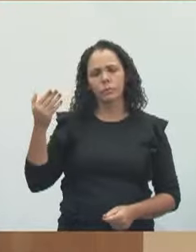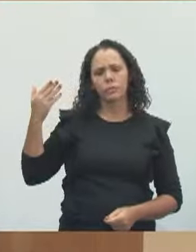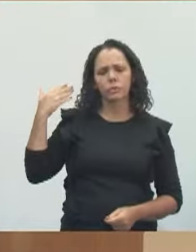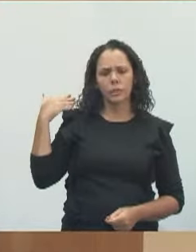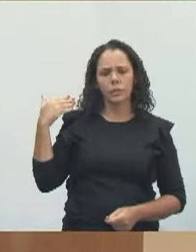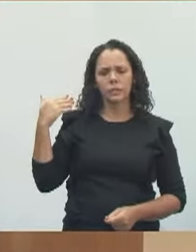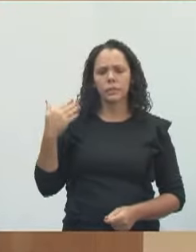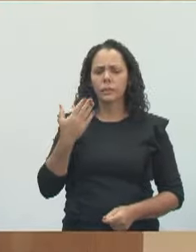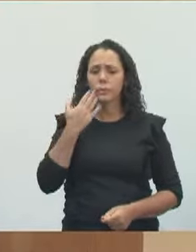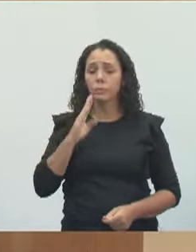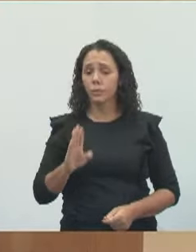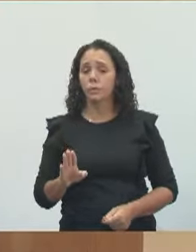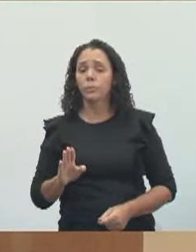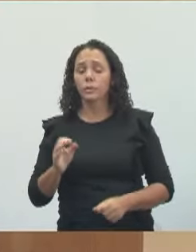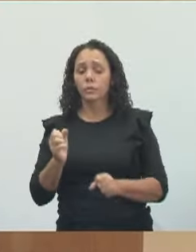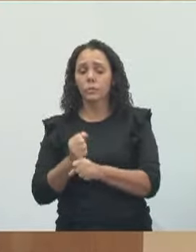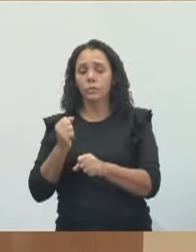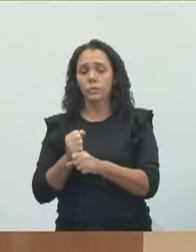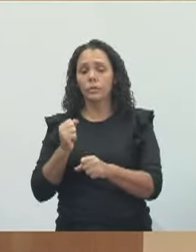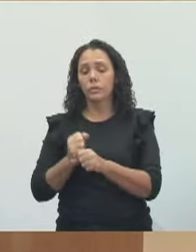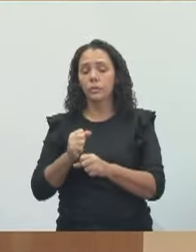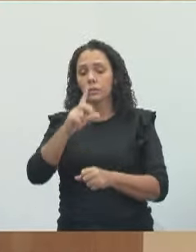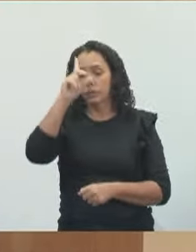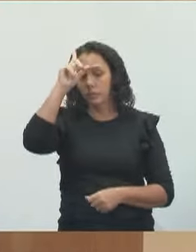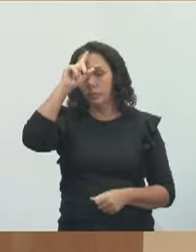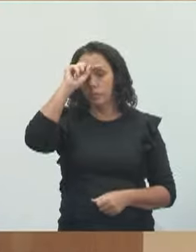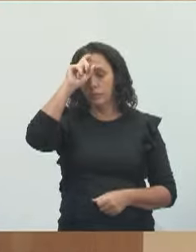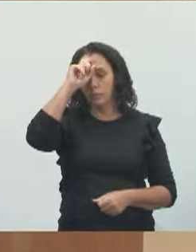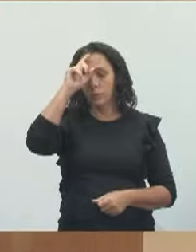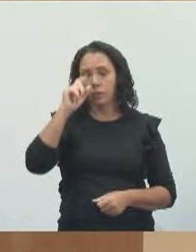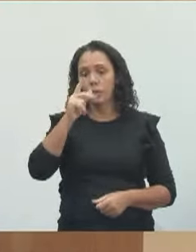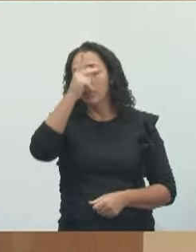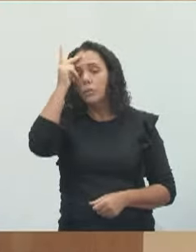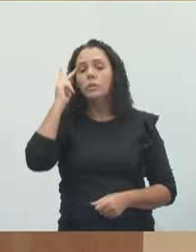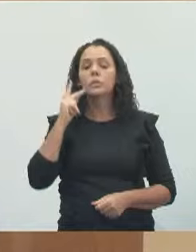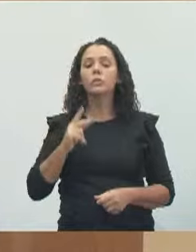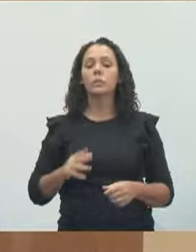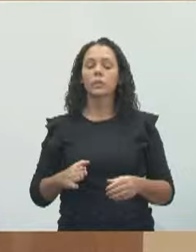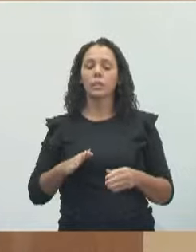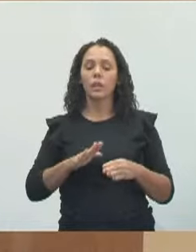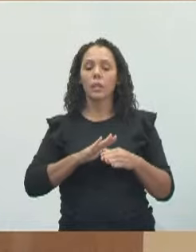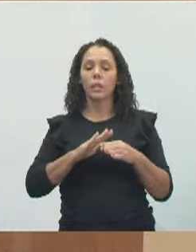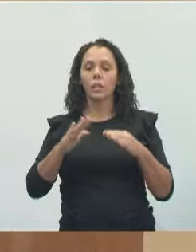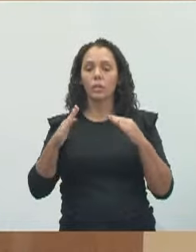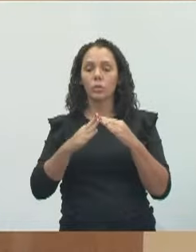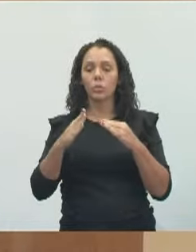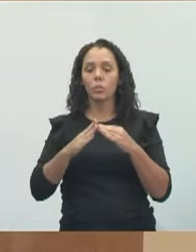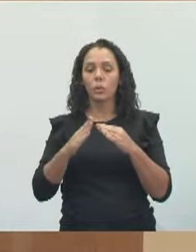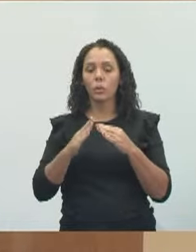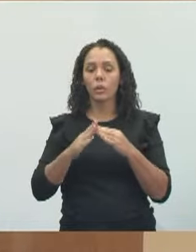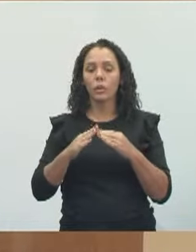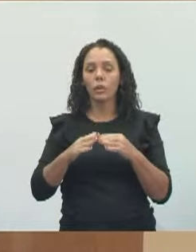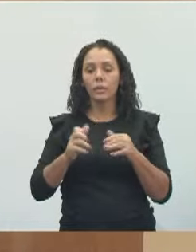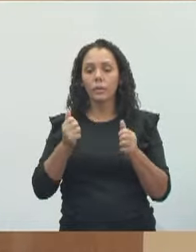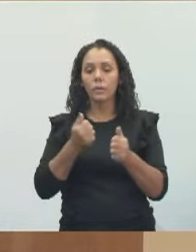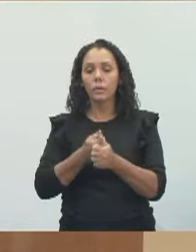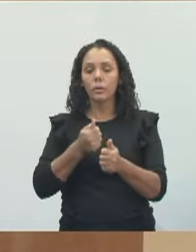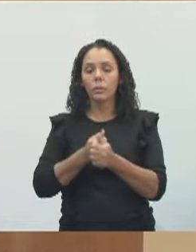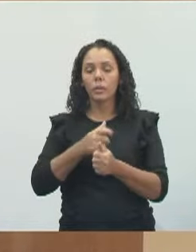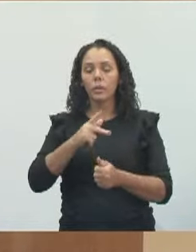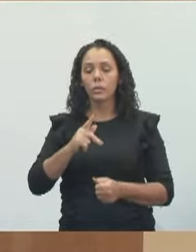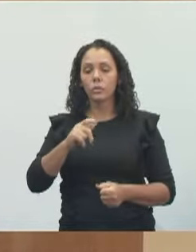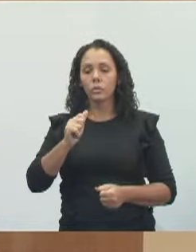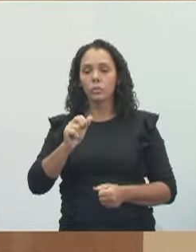né, fez essa promessa de construir um hospital... Quem mora aqui na região do Paulistano sabe que indicaram até onde ia ser o hospital e